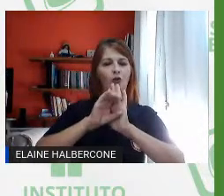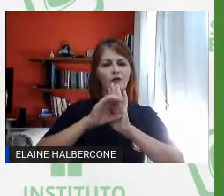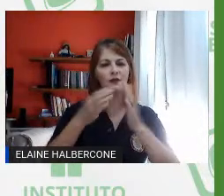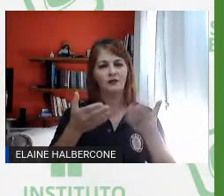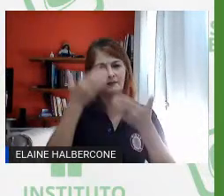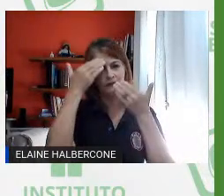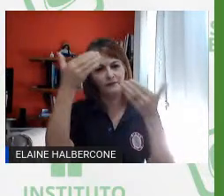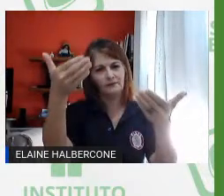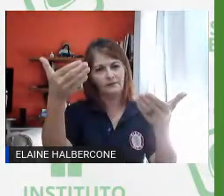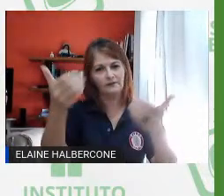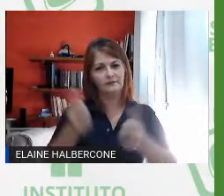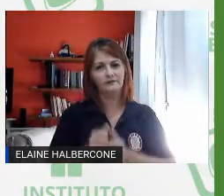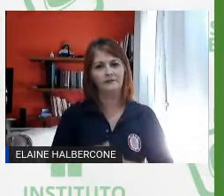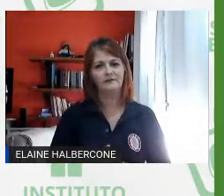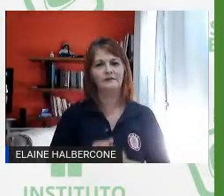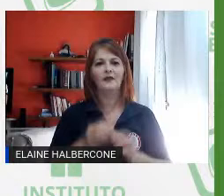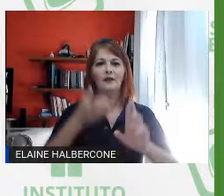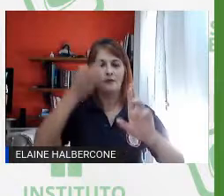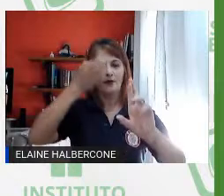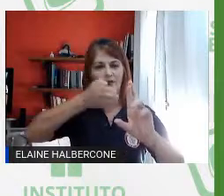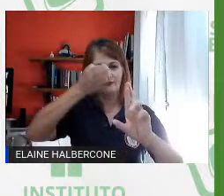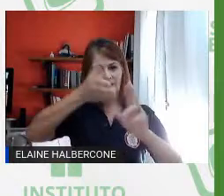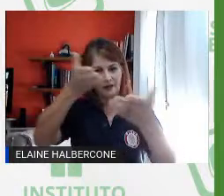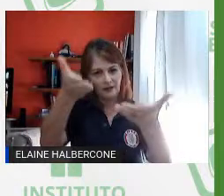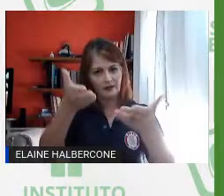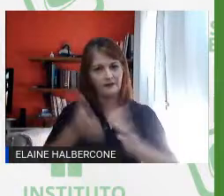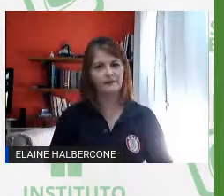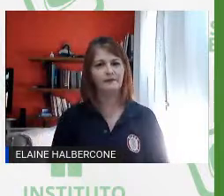obrigado. Essas são minhas referências.